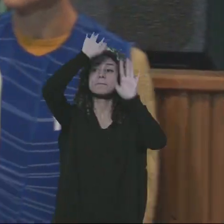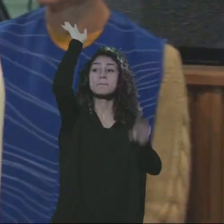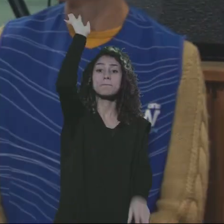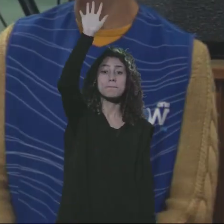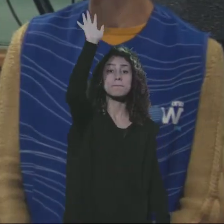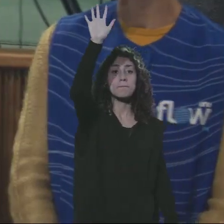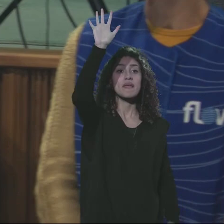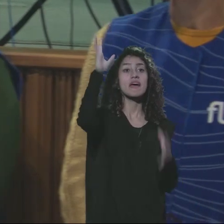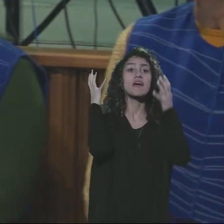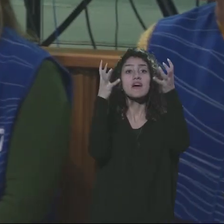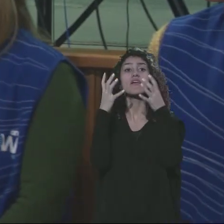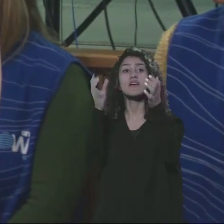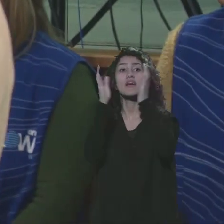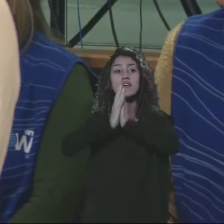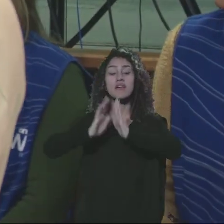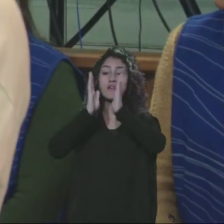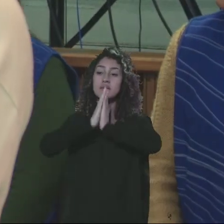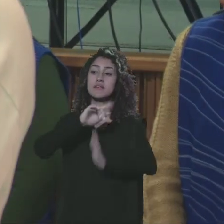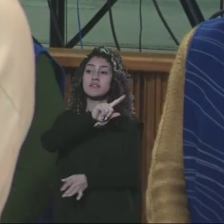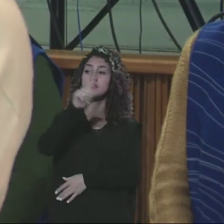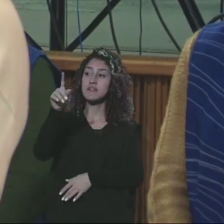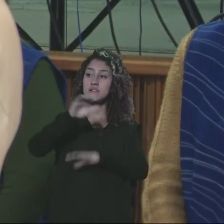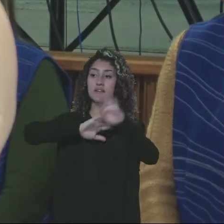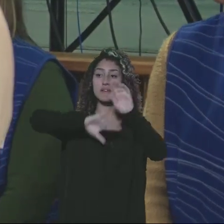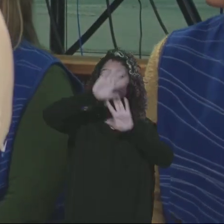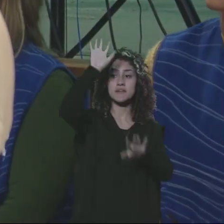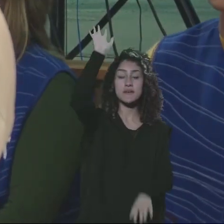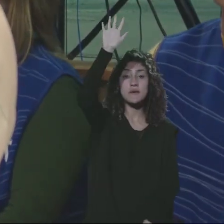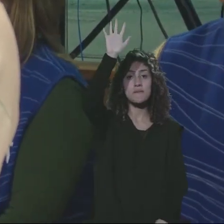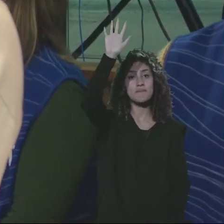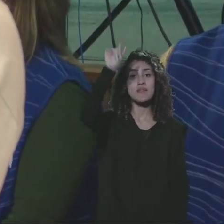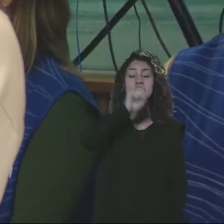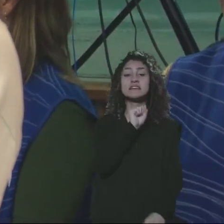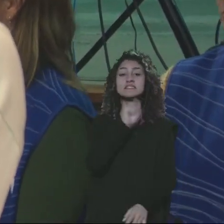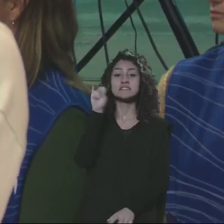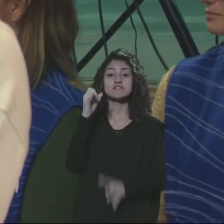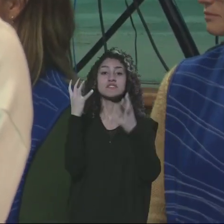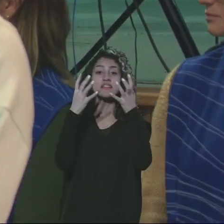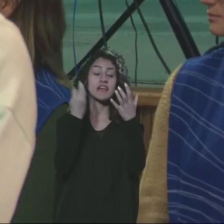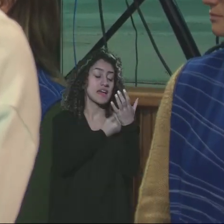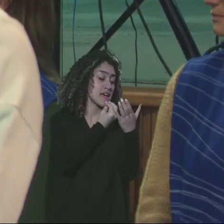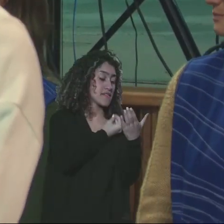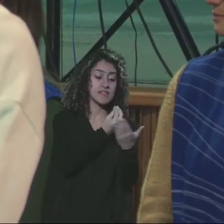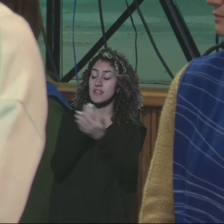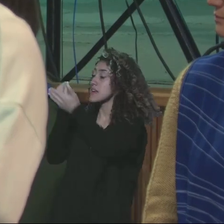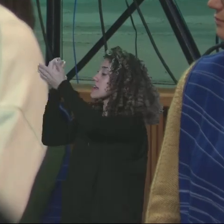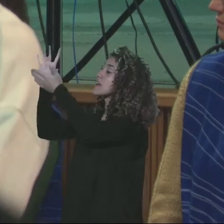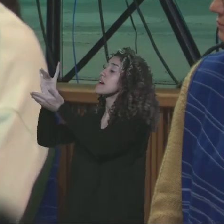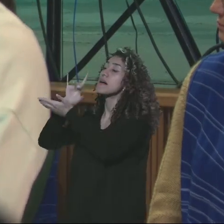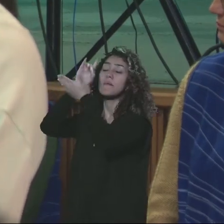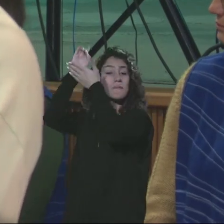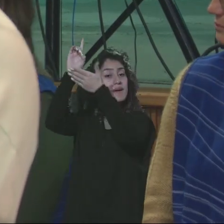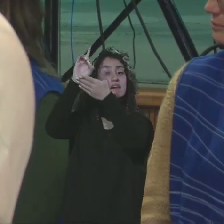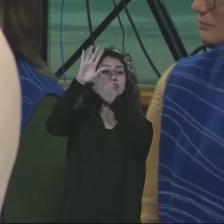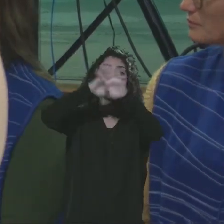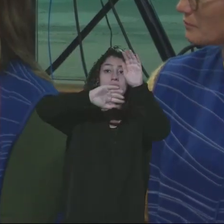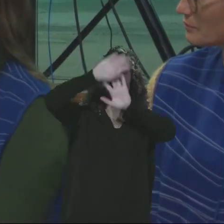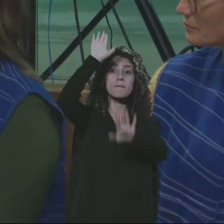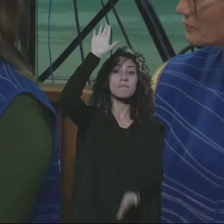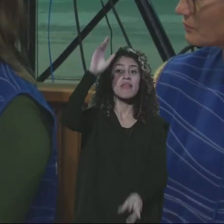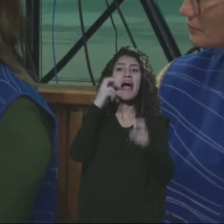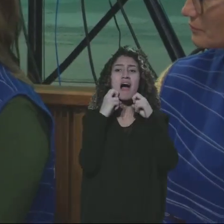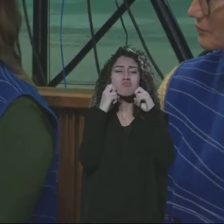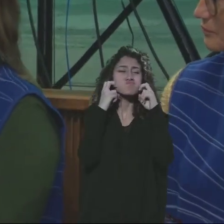orar pela sua vida. Se você quer entregar a sua vida para Jesus pela primeira vez, levanta sua mão bem alto. Não tenha vergonha. Amém.